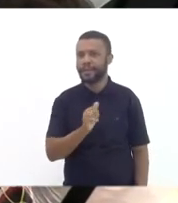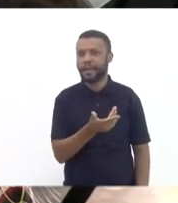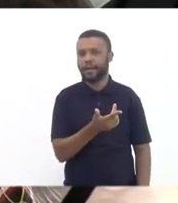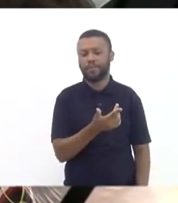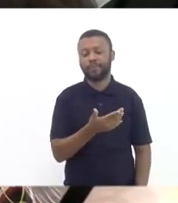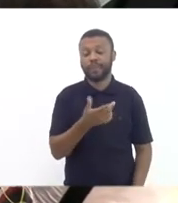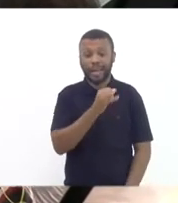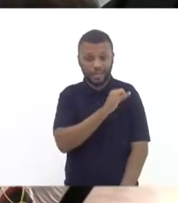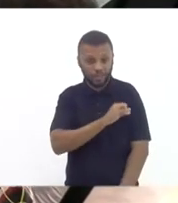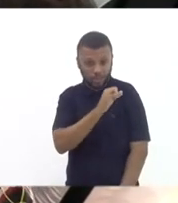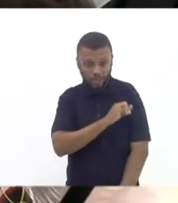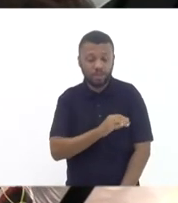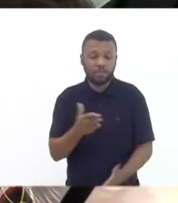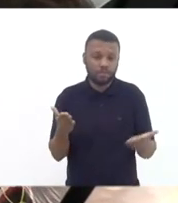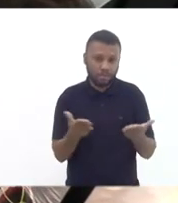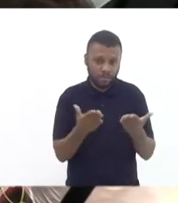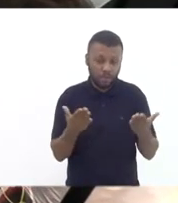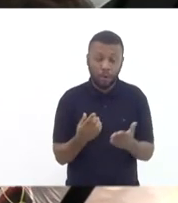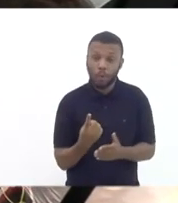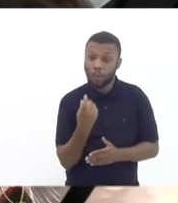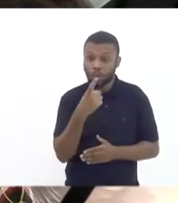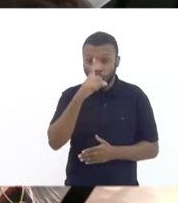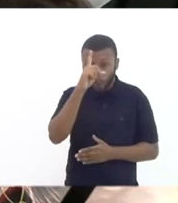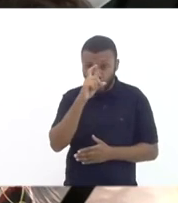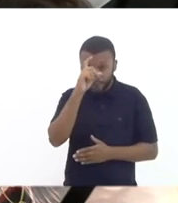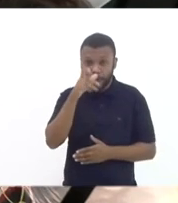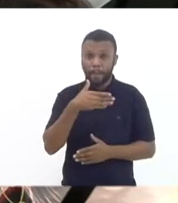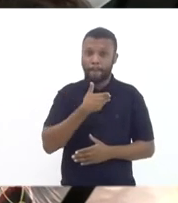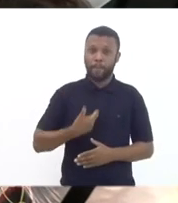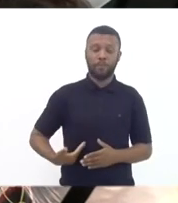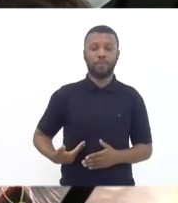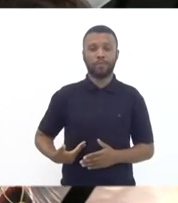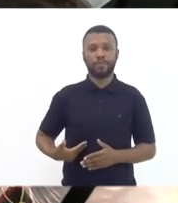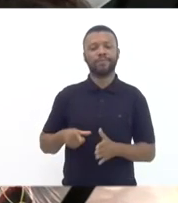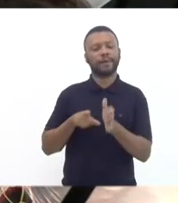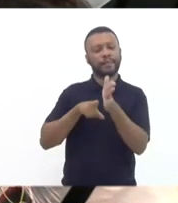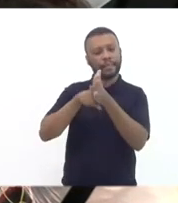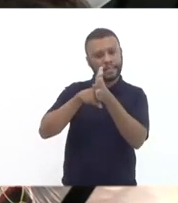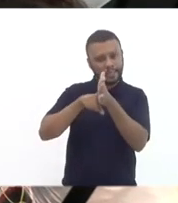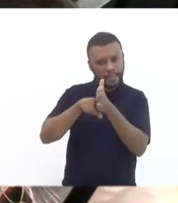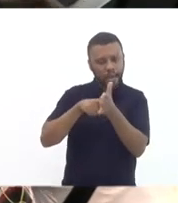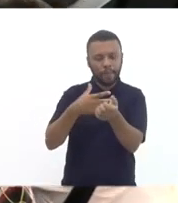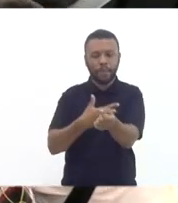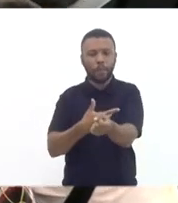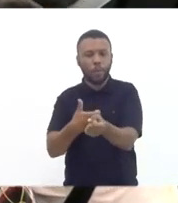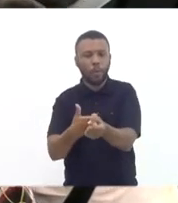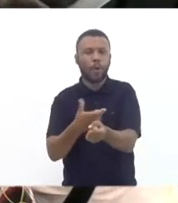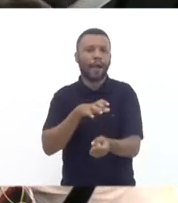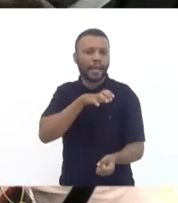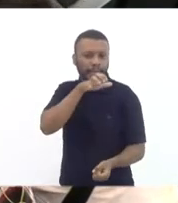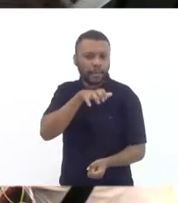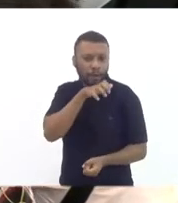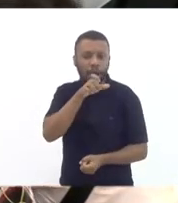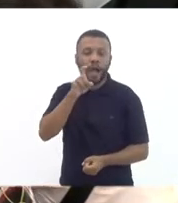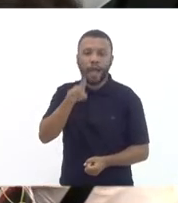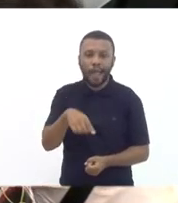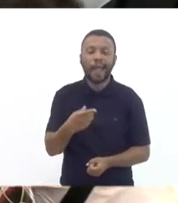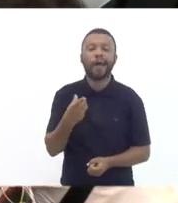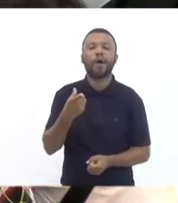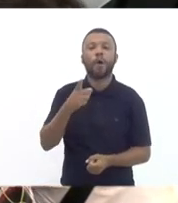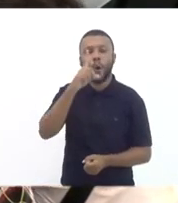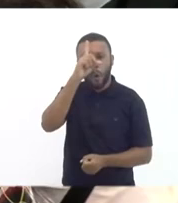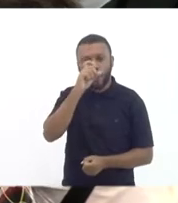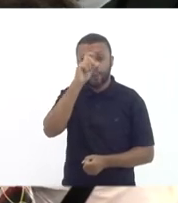no Rio, atualmente, o único hospital público que tem fazendo exames em animais é o Jorge Weissmann na